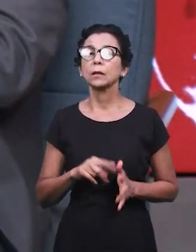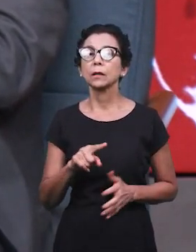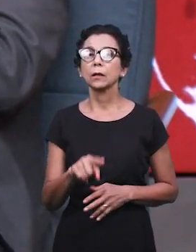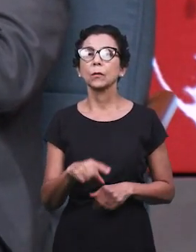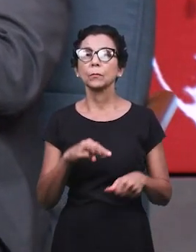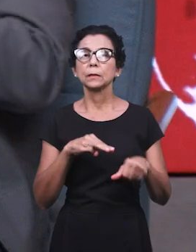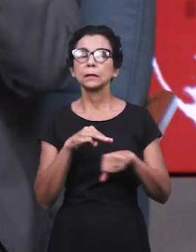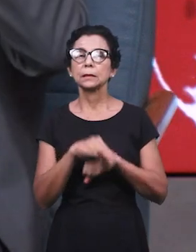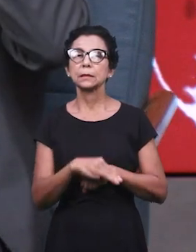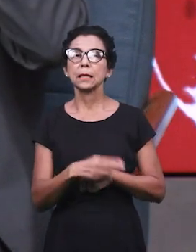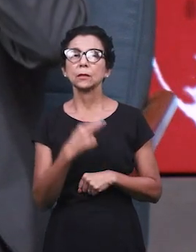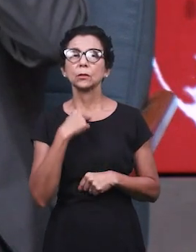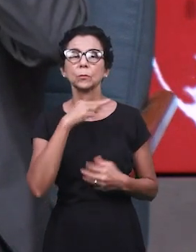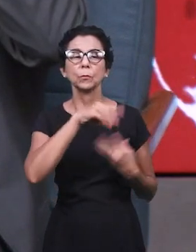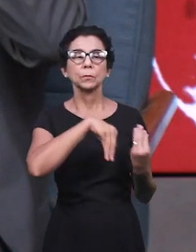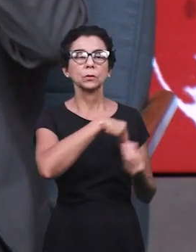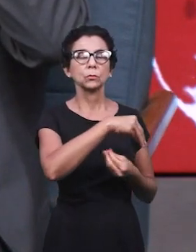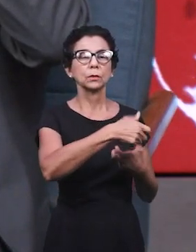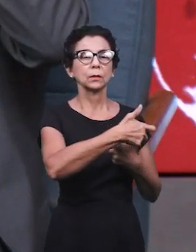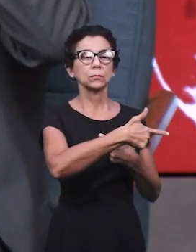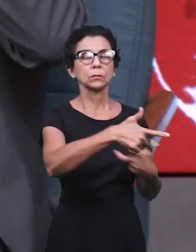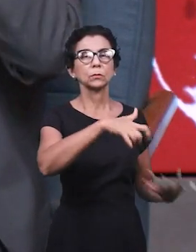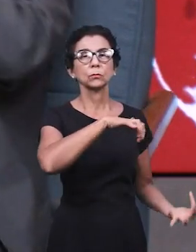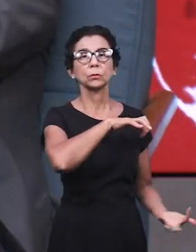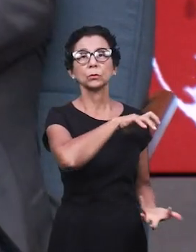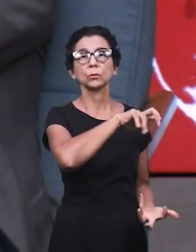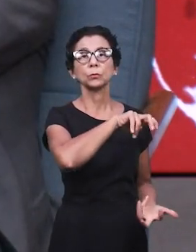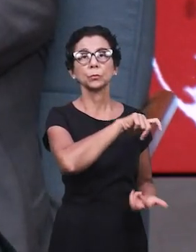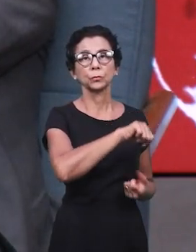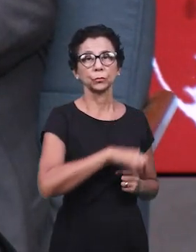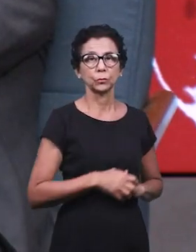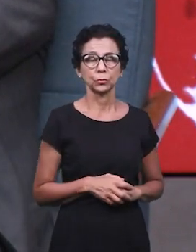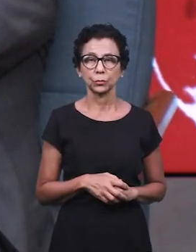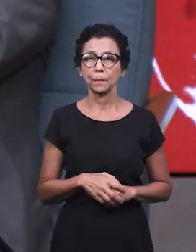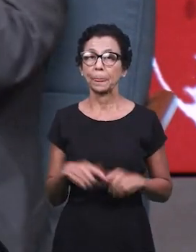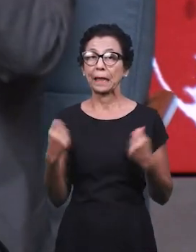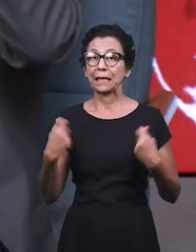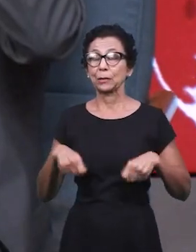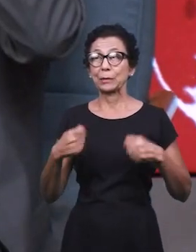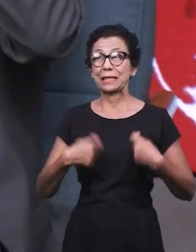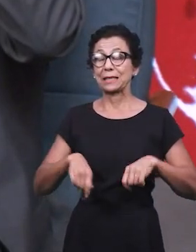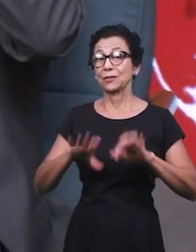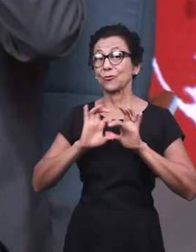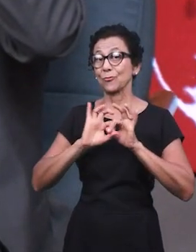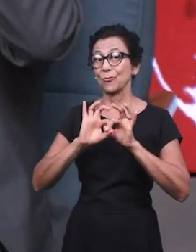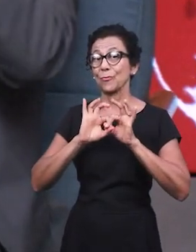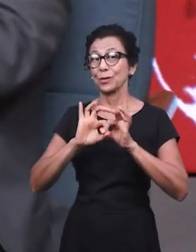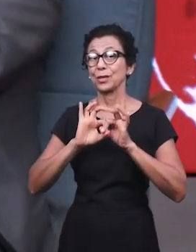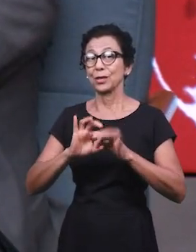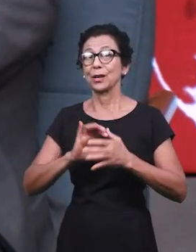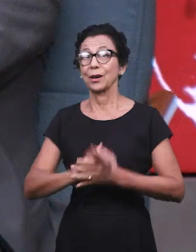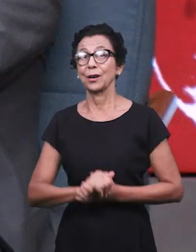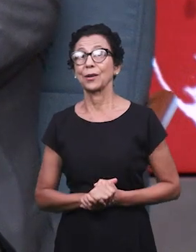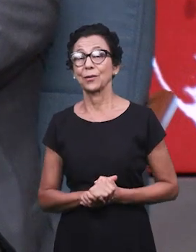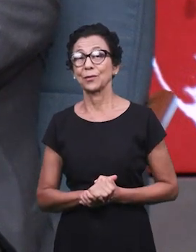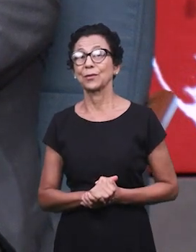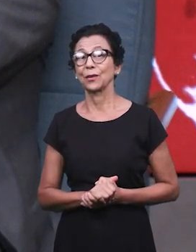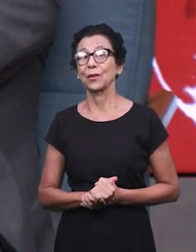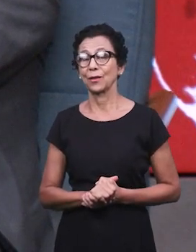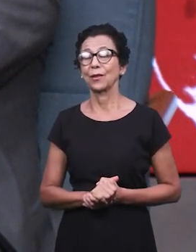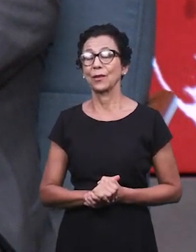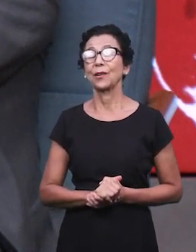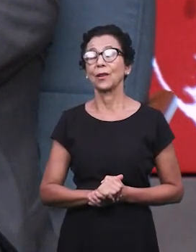estar em condição de ouvir o que o cabeça diz para ele. Porque a ordem vem daqui, mas a mão tem